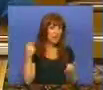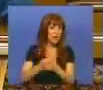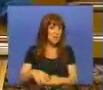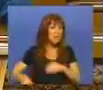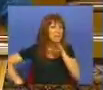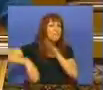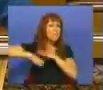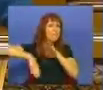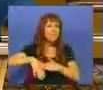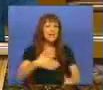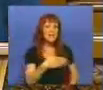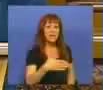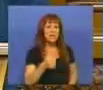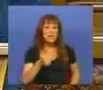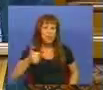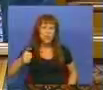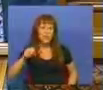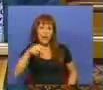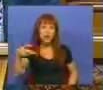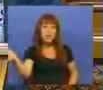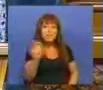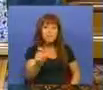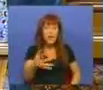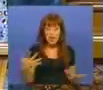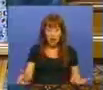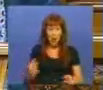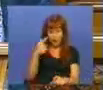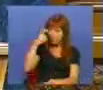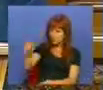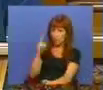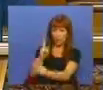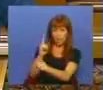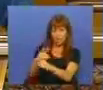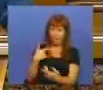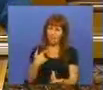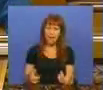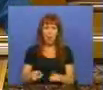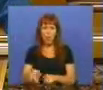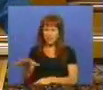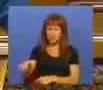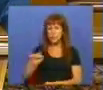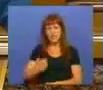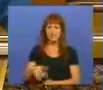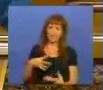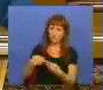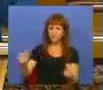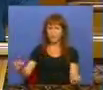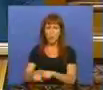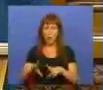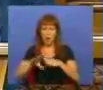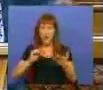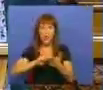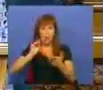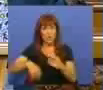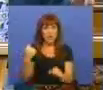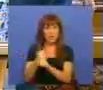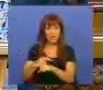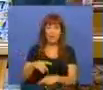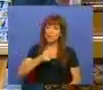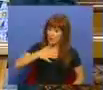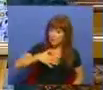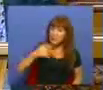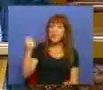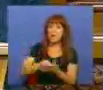no máximo 155 euros por mês. Agora, esse trabalhador, em vez de ver a sua situação resolvida com um contrato de trabalho, em que a